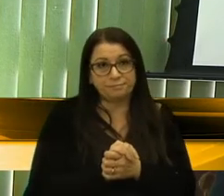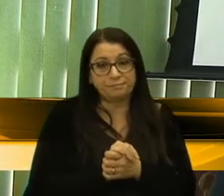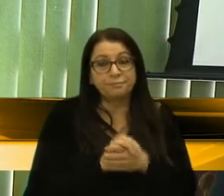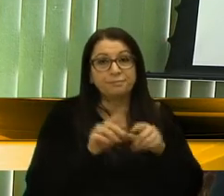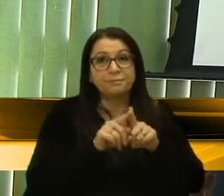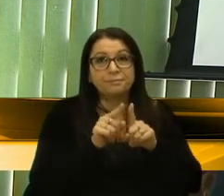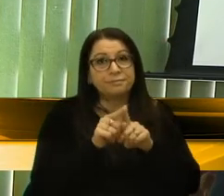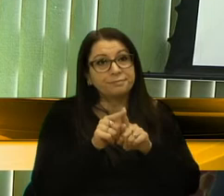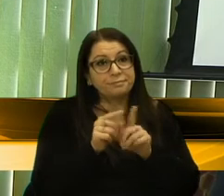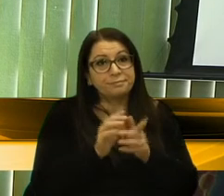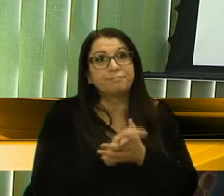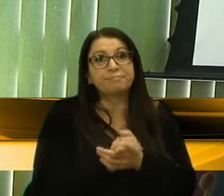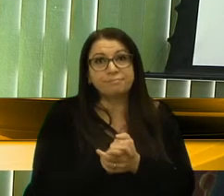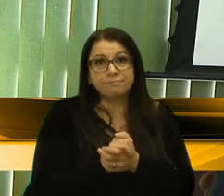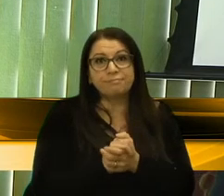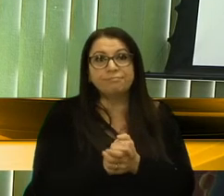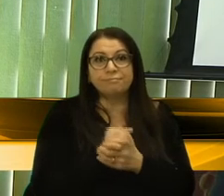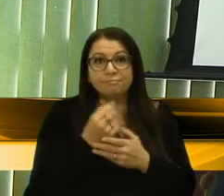sempre têm